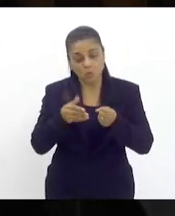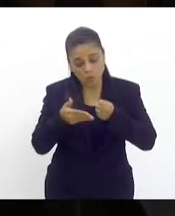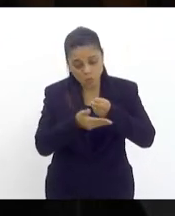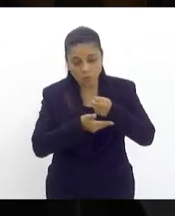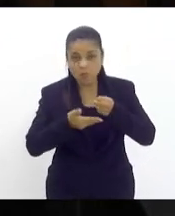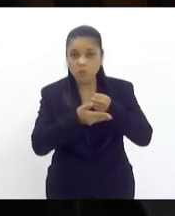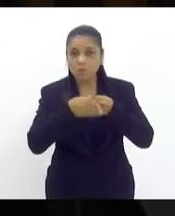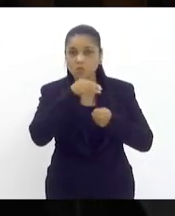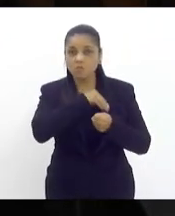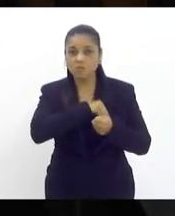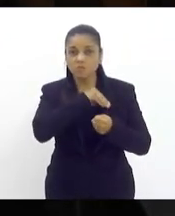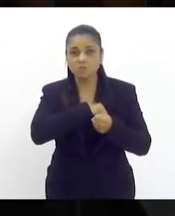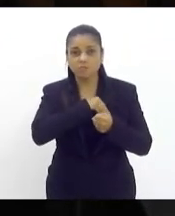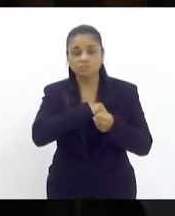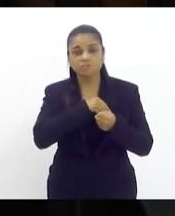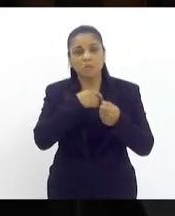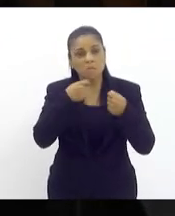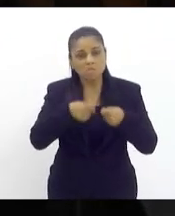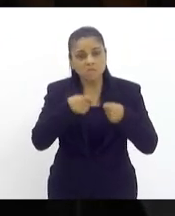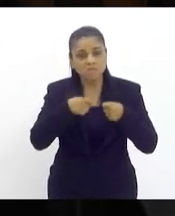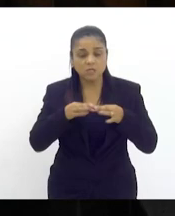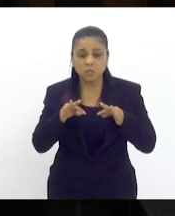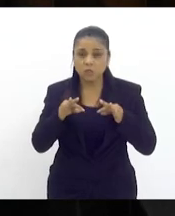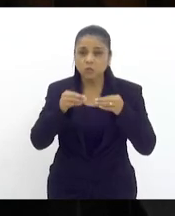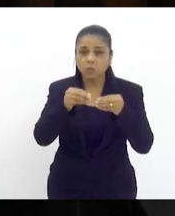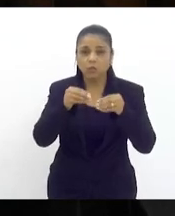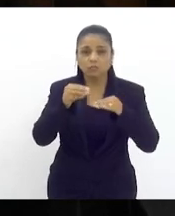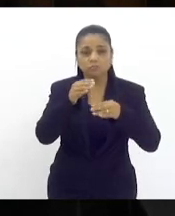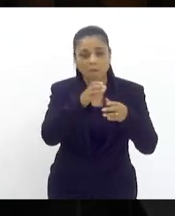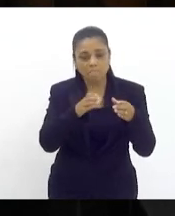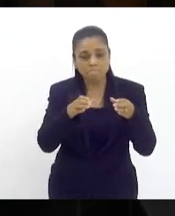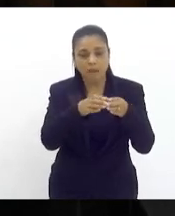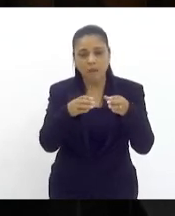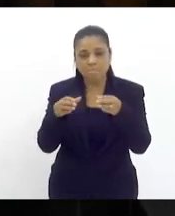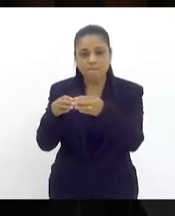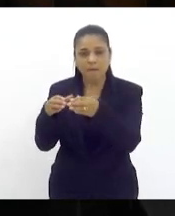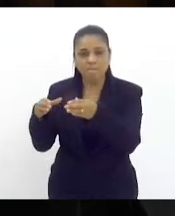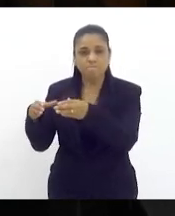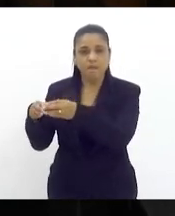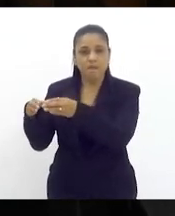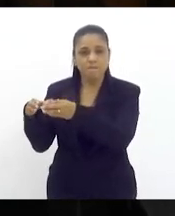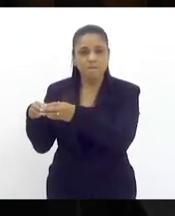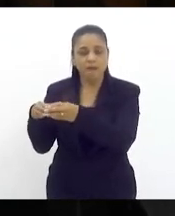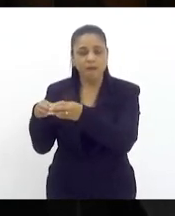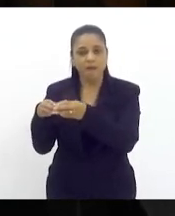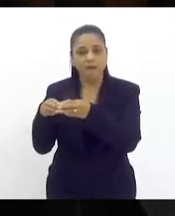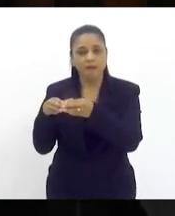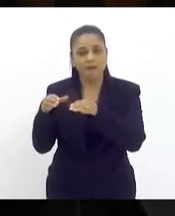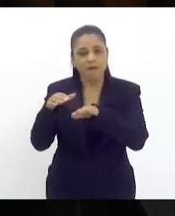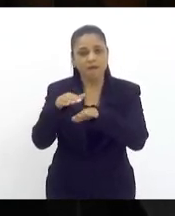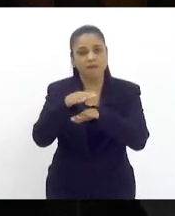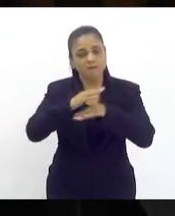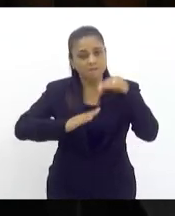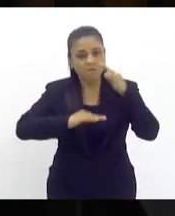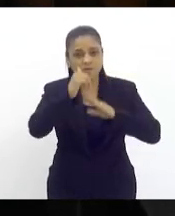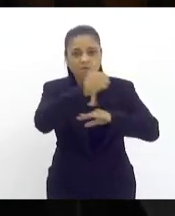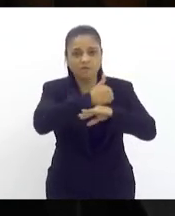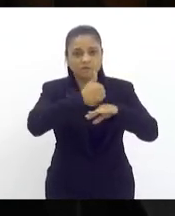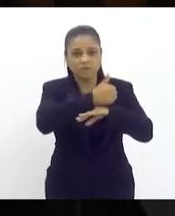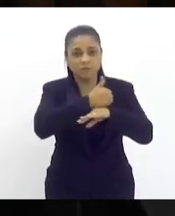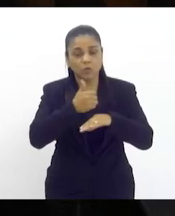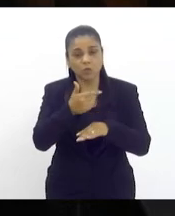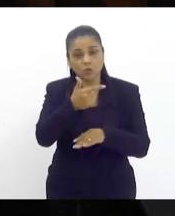tem que se estender por todas as faixas do plano garantindo o intestício de